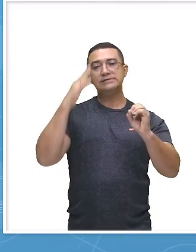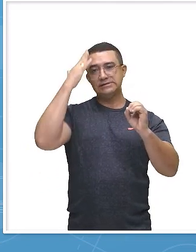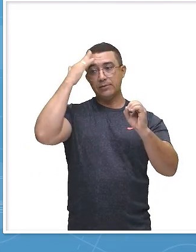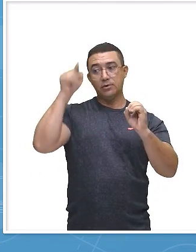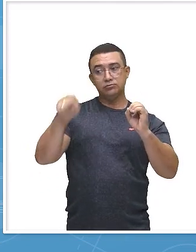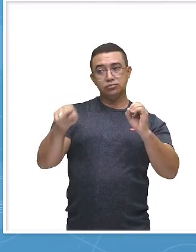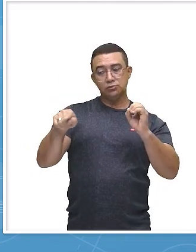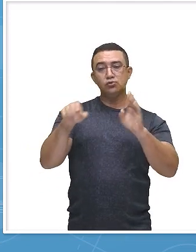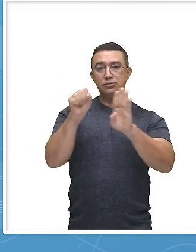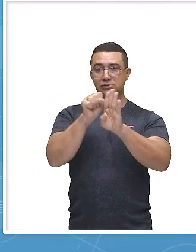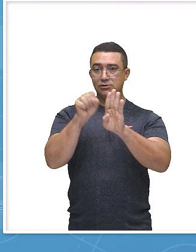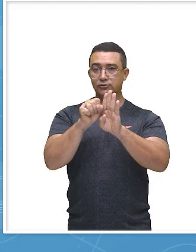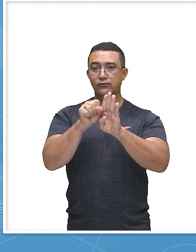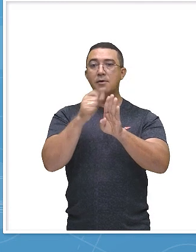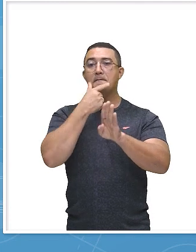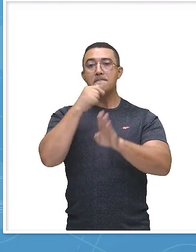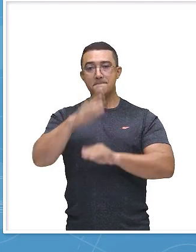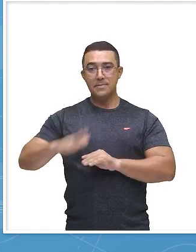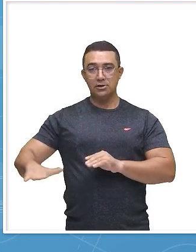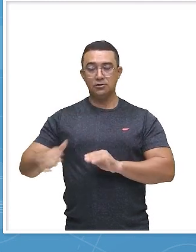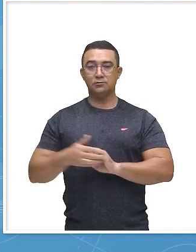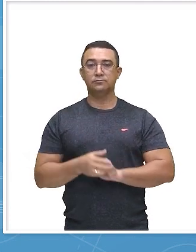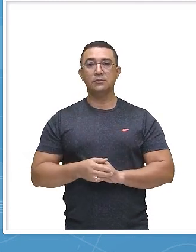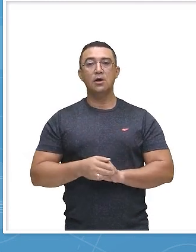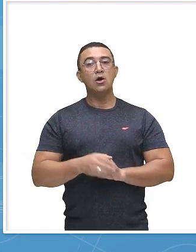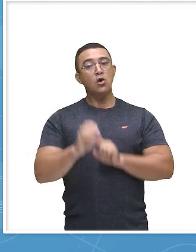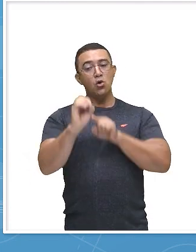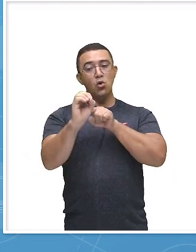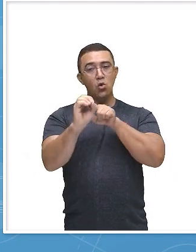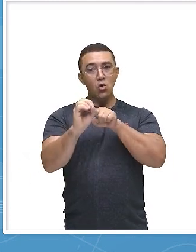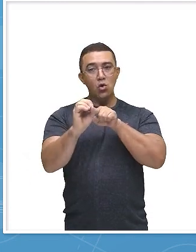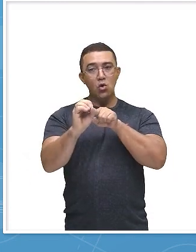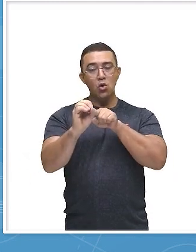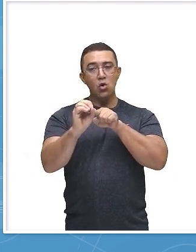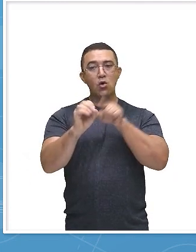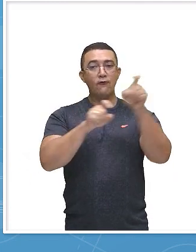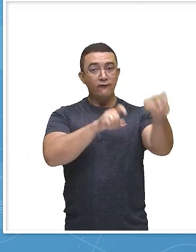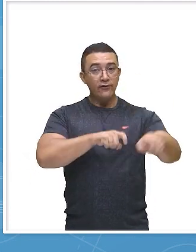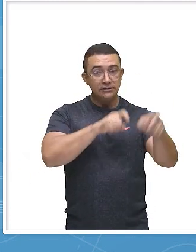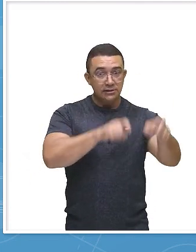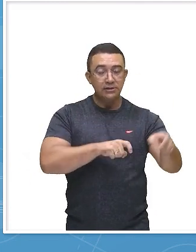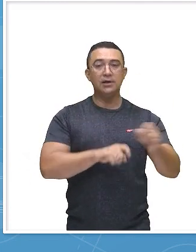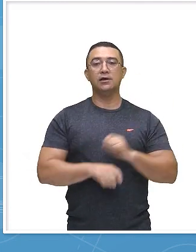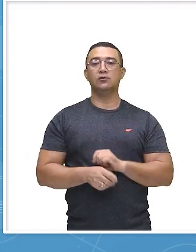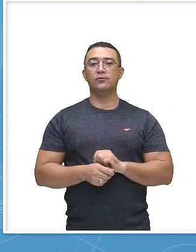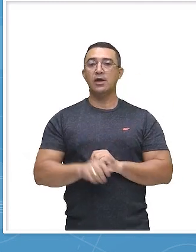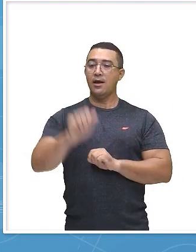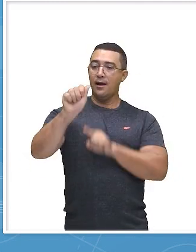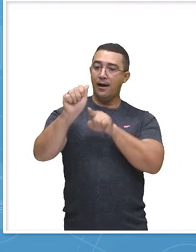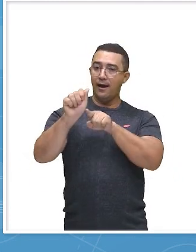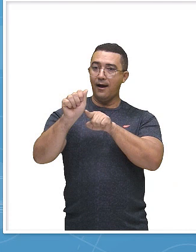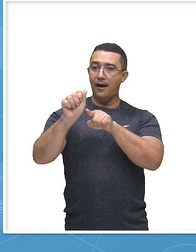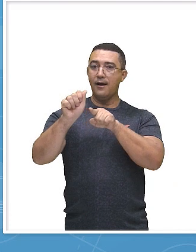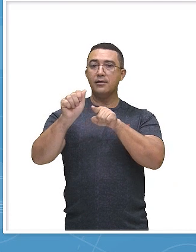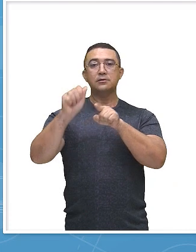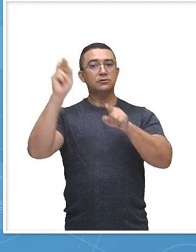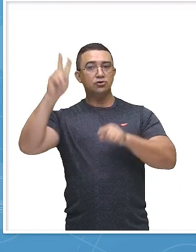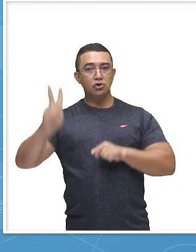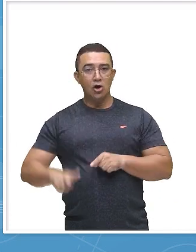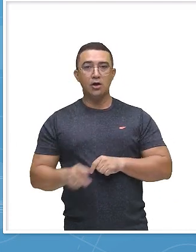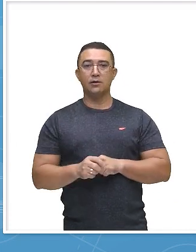esses substantivos aí. O fazendeiro, a história, a flor. E você já vai observando